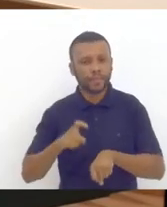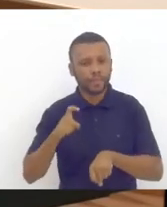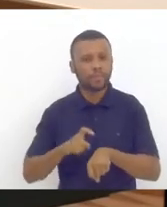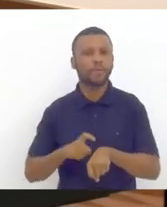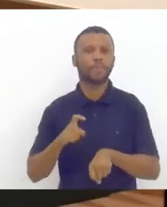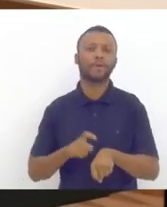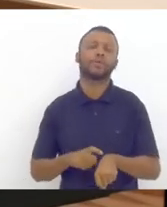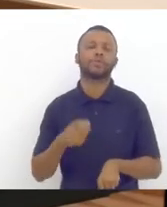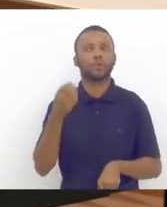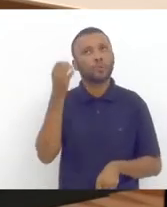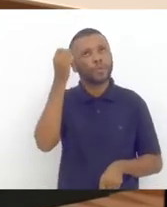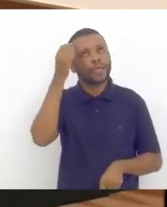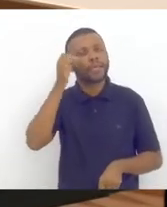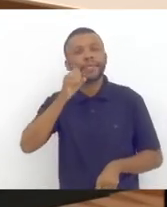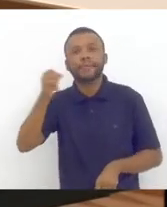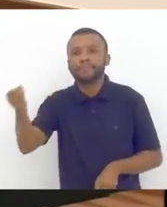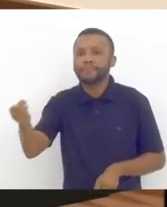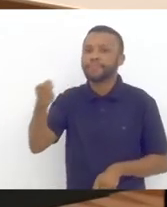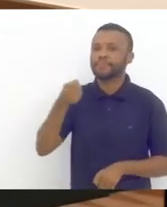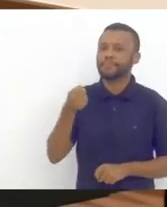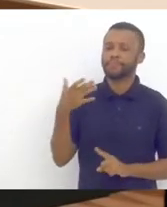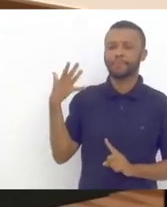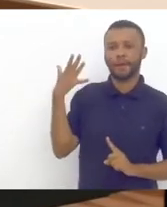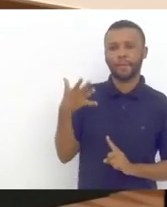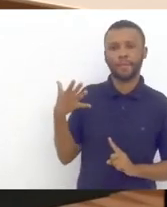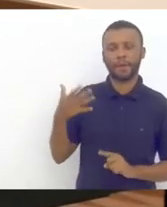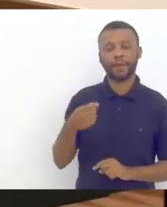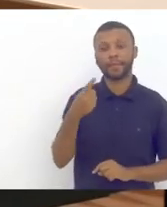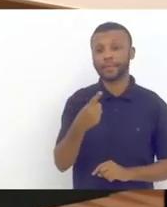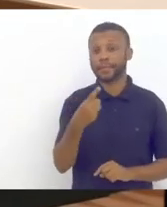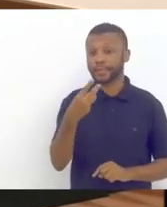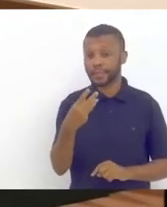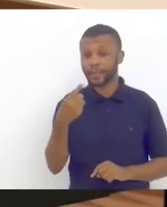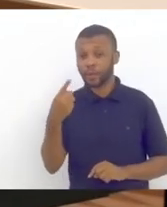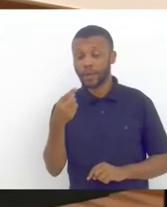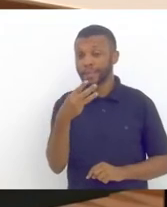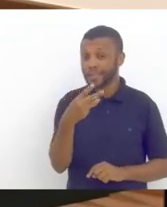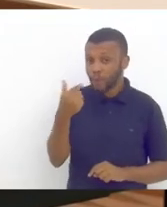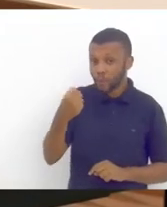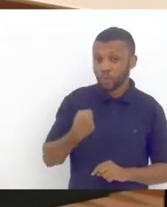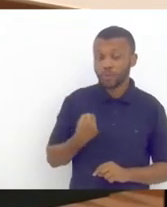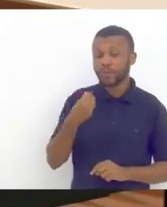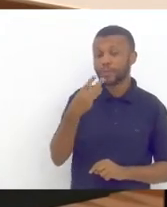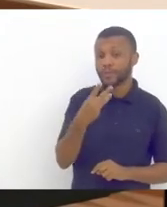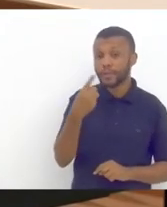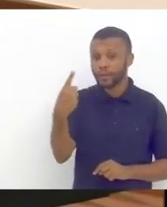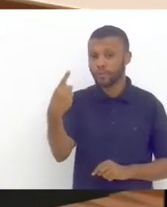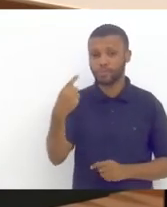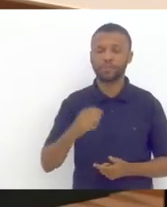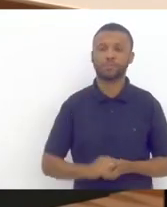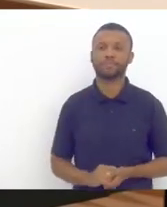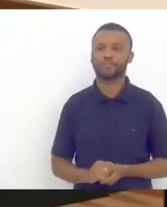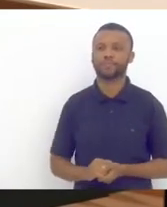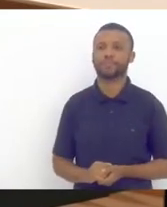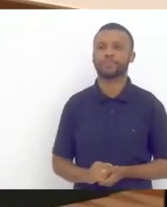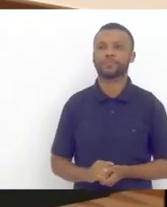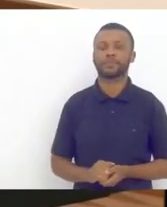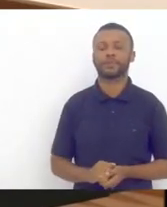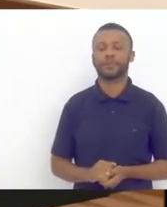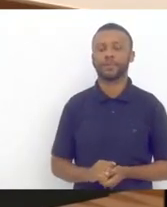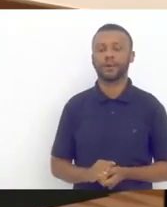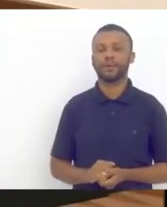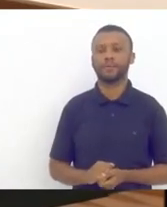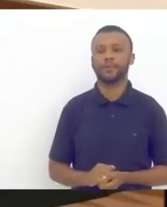sei se me passou na hora da leitura e do estudo das emendas. Emenda 31. Hã? Emenda 31. A 31, das últimas, aí a gente já está um pouquinho mais cansado